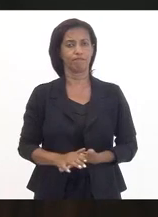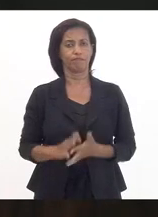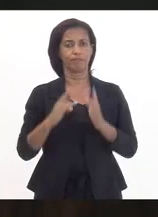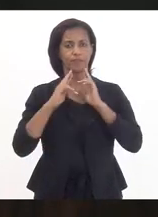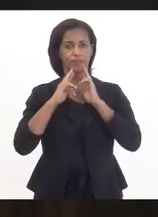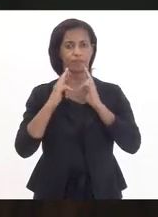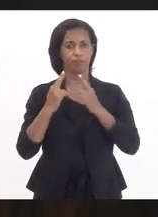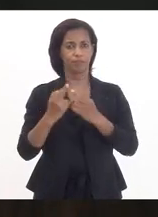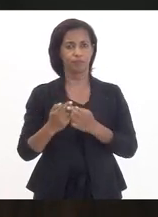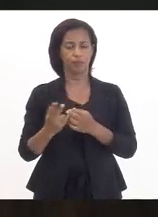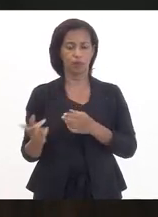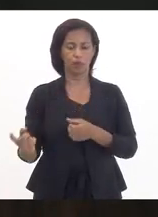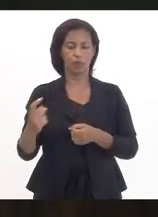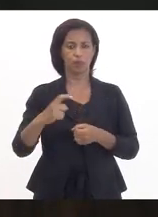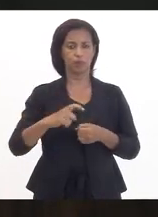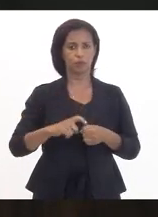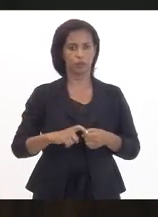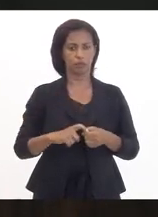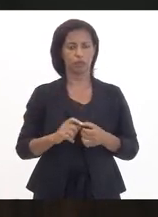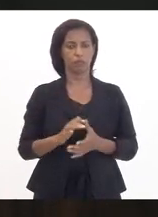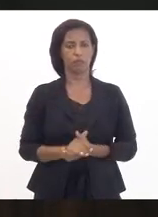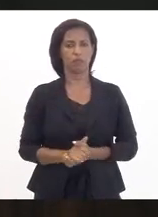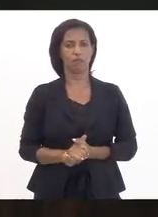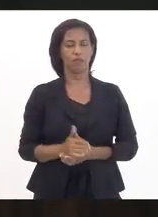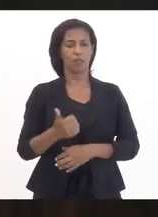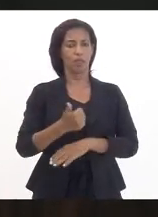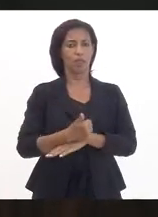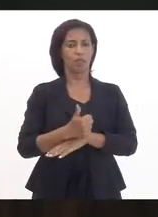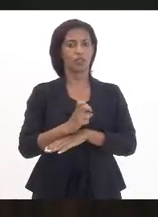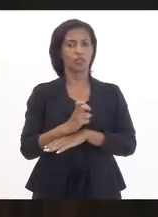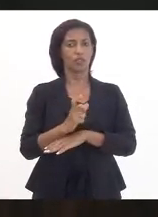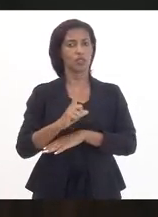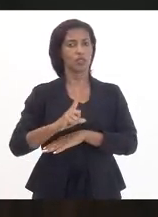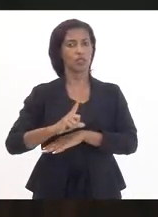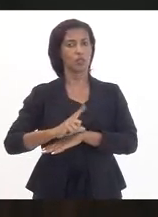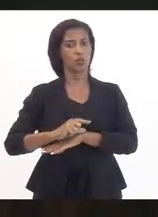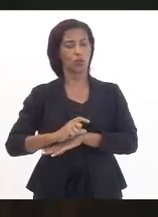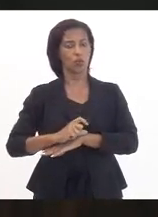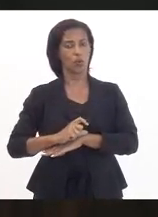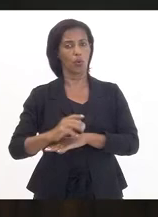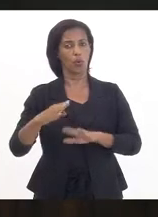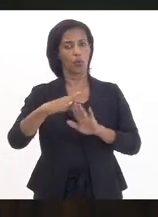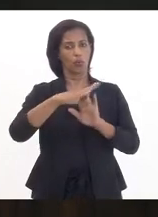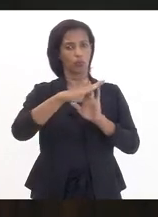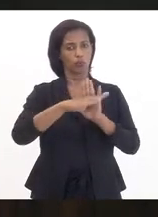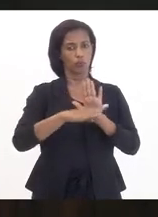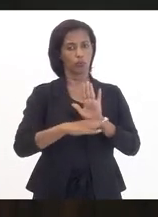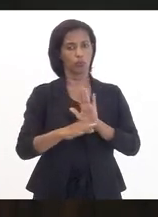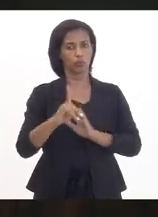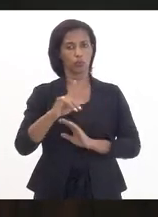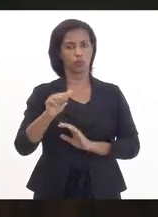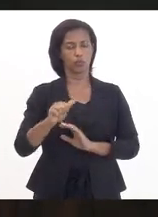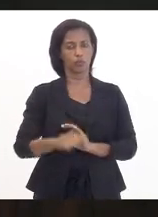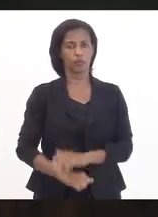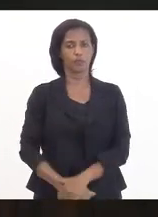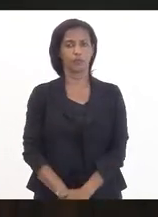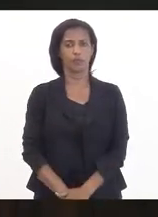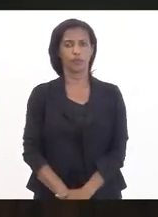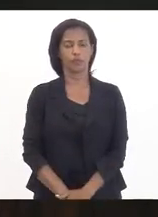sessão. Retornaremos às 15 horas com a ordem do dia.